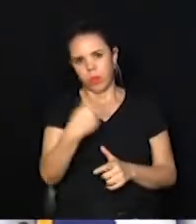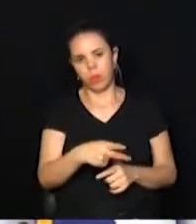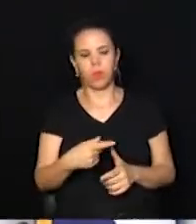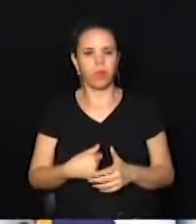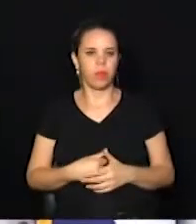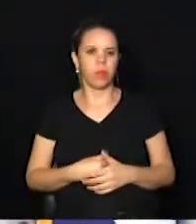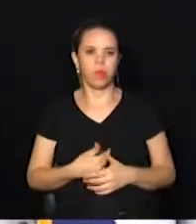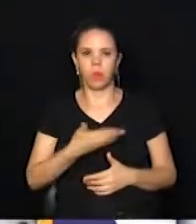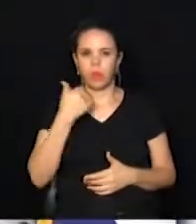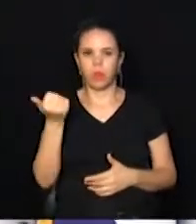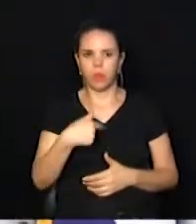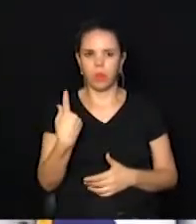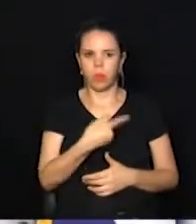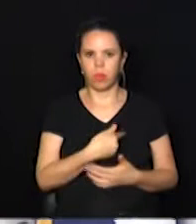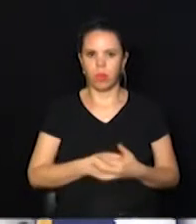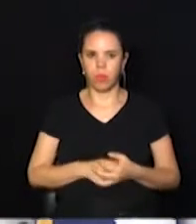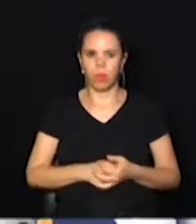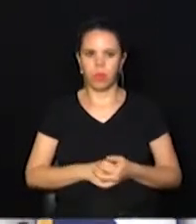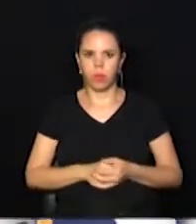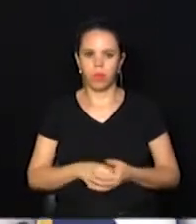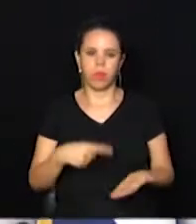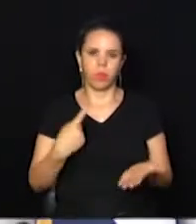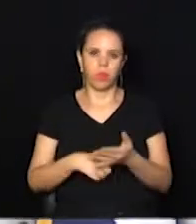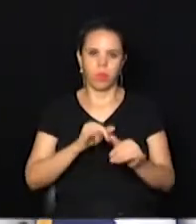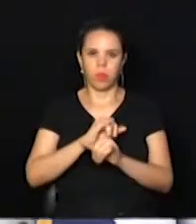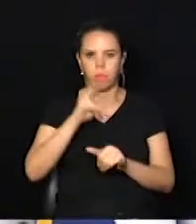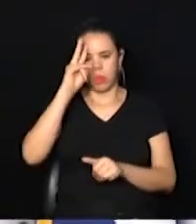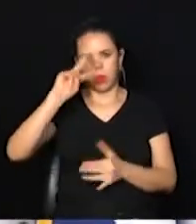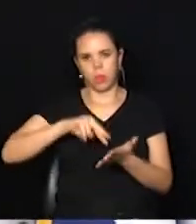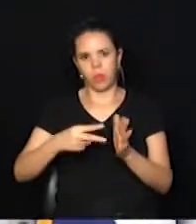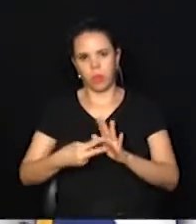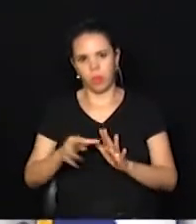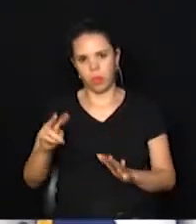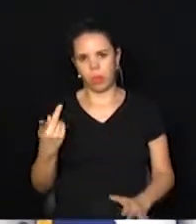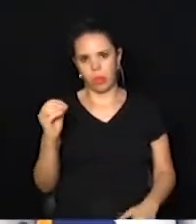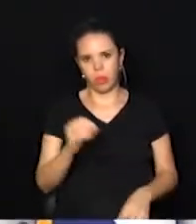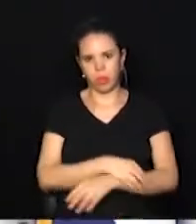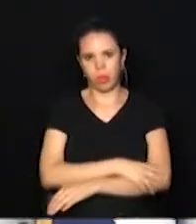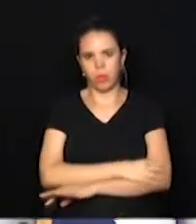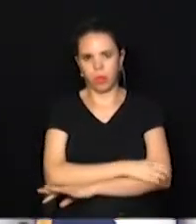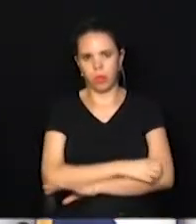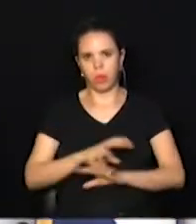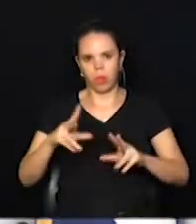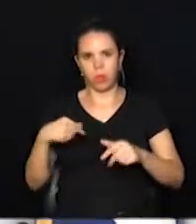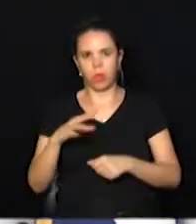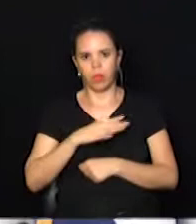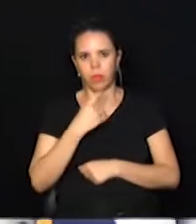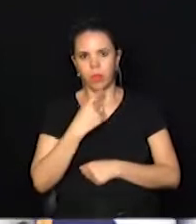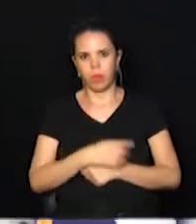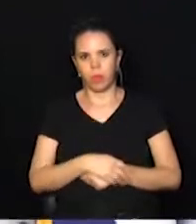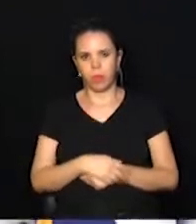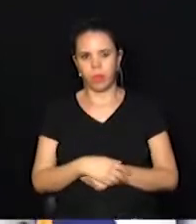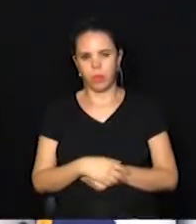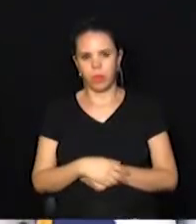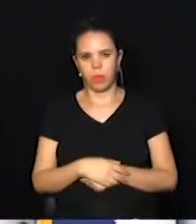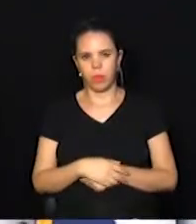nada melhor do que a gente poder contar a história do que significou o Toninho para todos nós e para a cidade de Campinas. Eu não